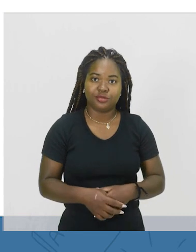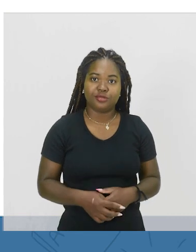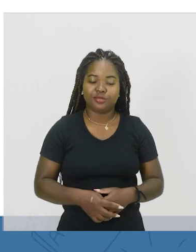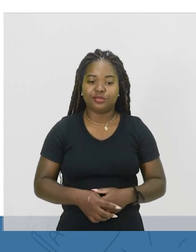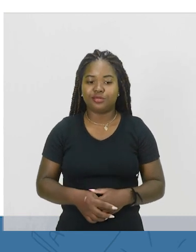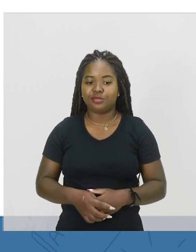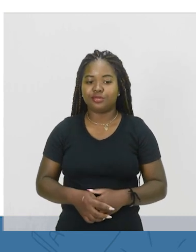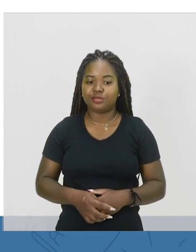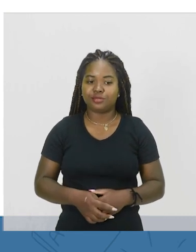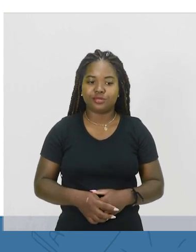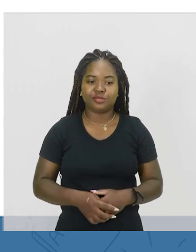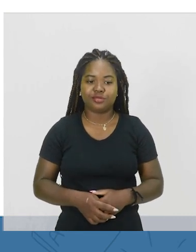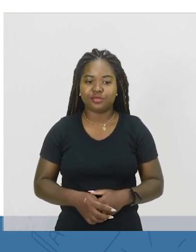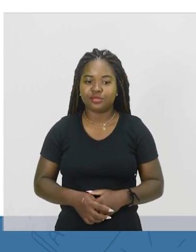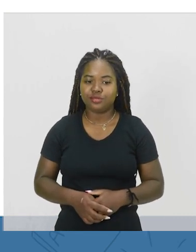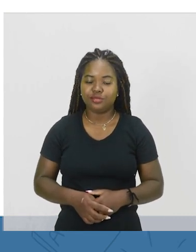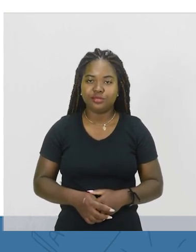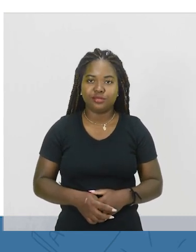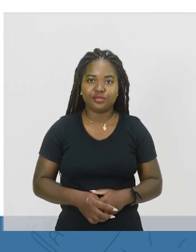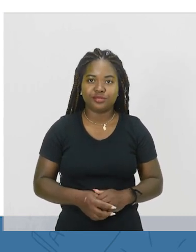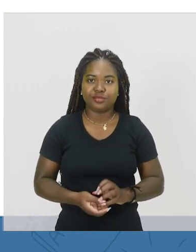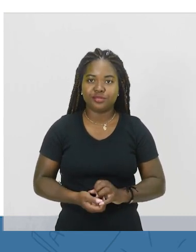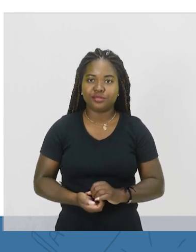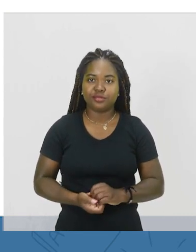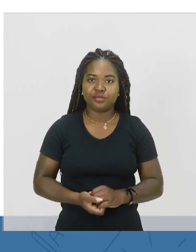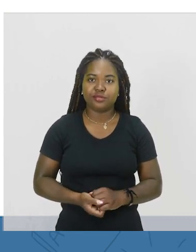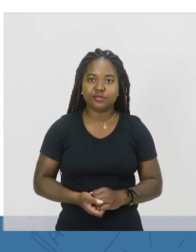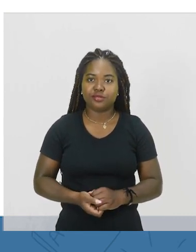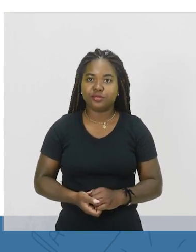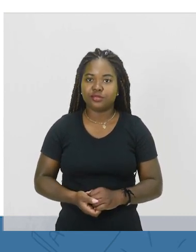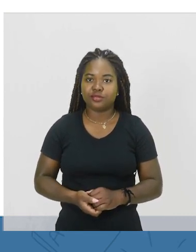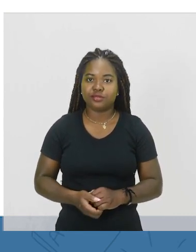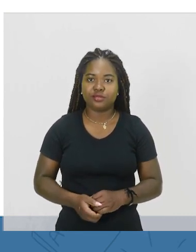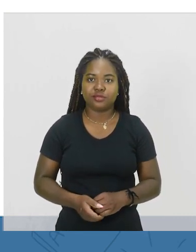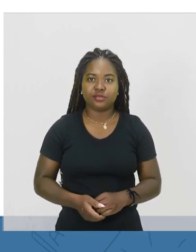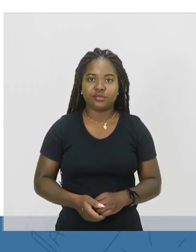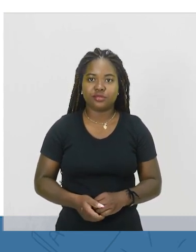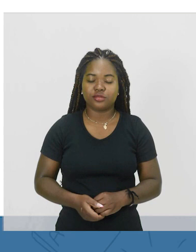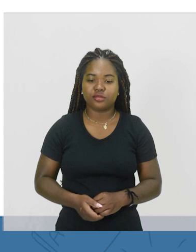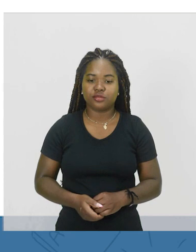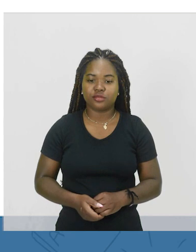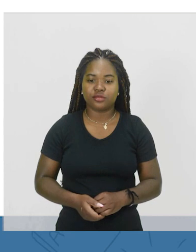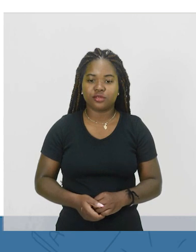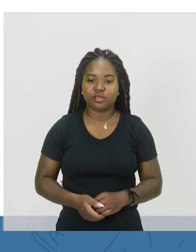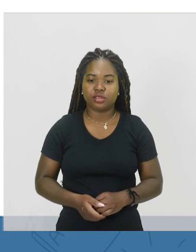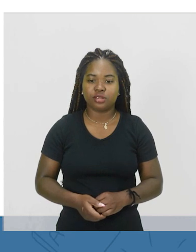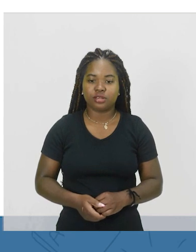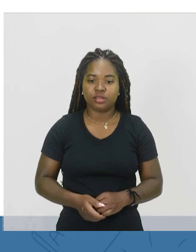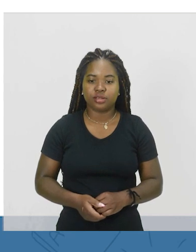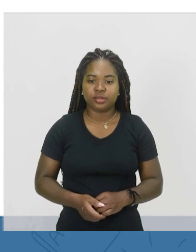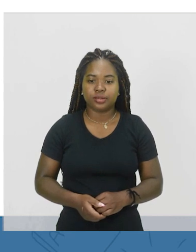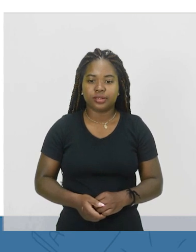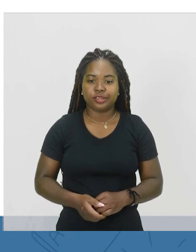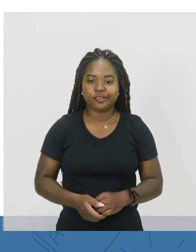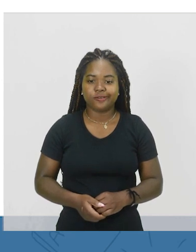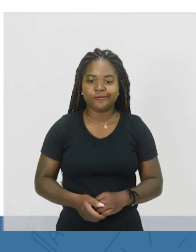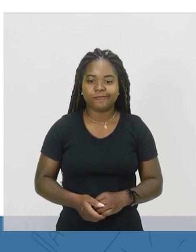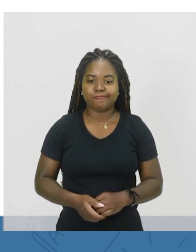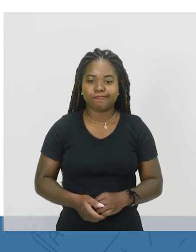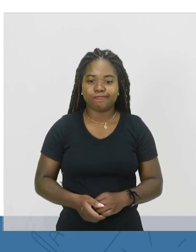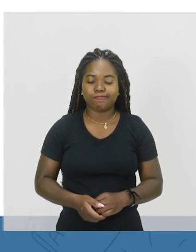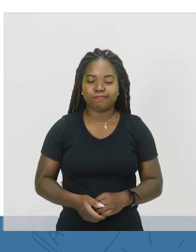A protanopia é um tipo de daltonismo em que há diminuição